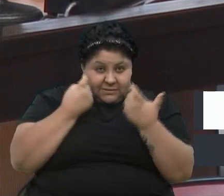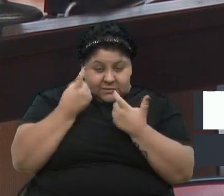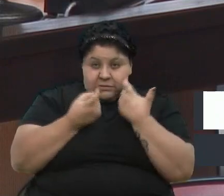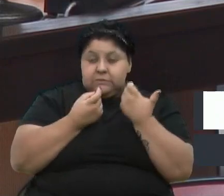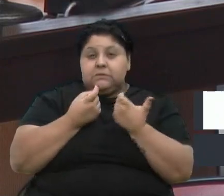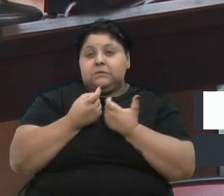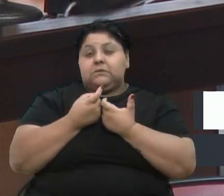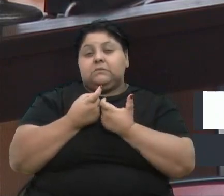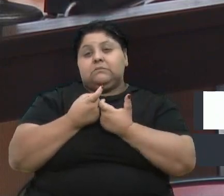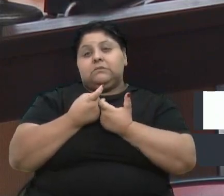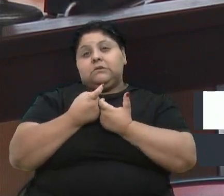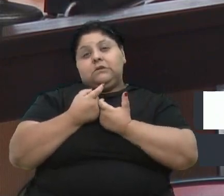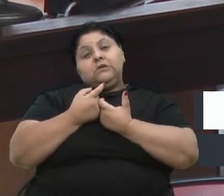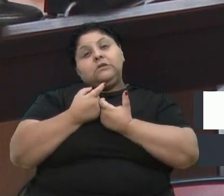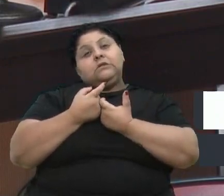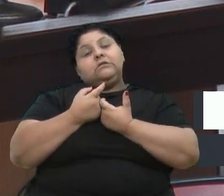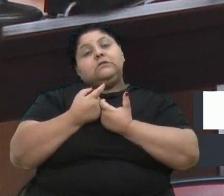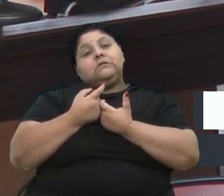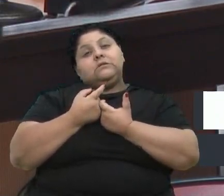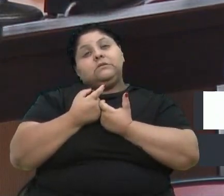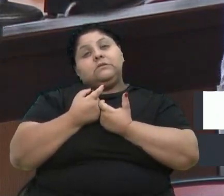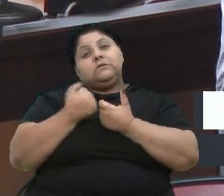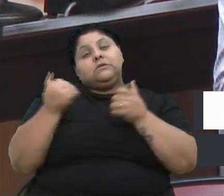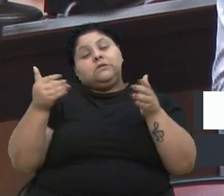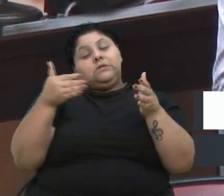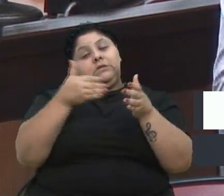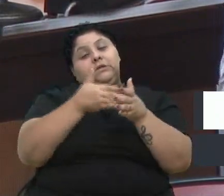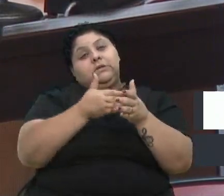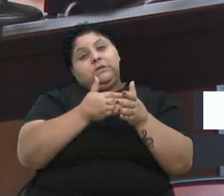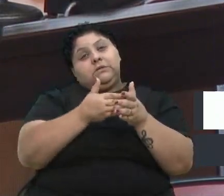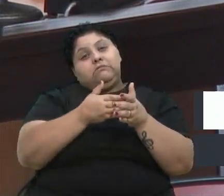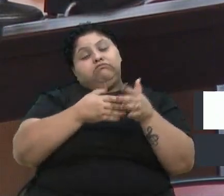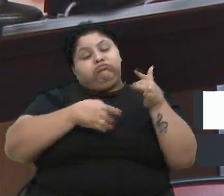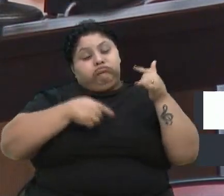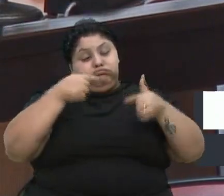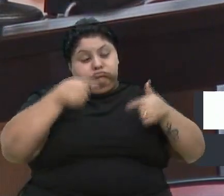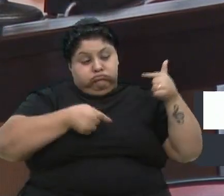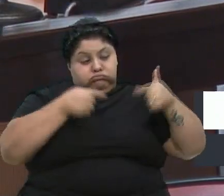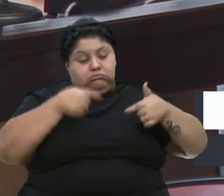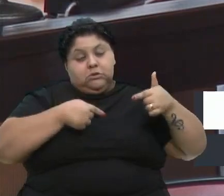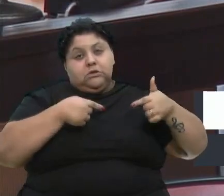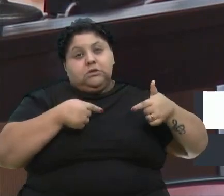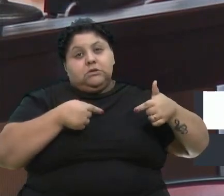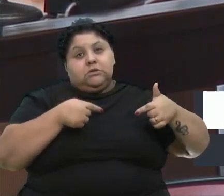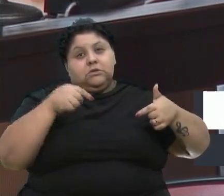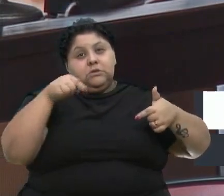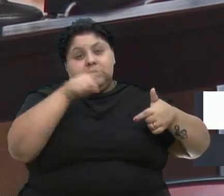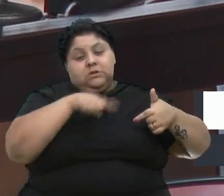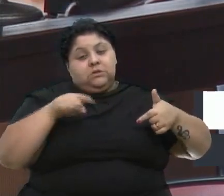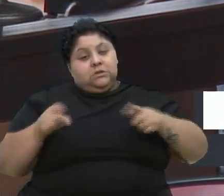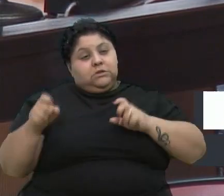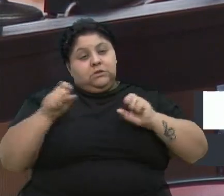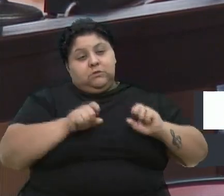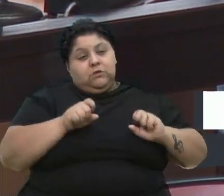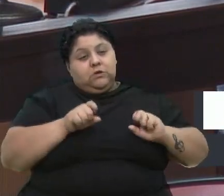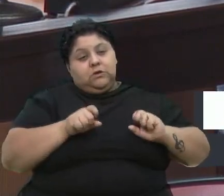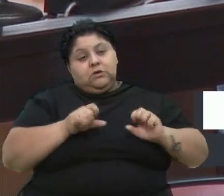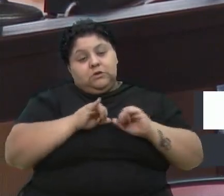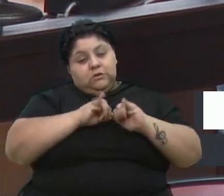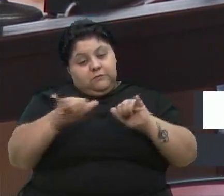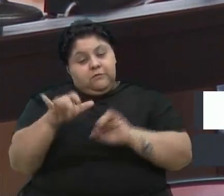nos traz, então, um debate, até para que a gente possa se informar